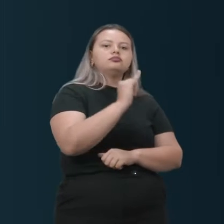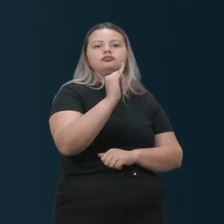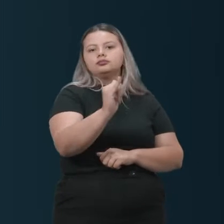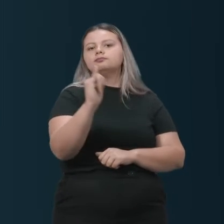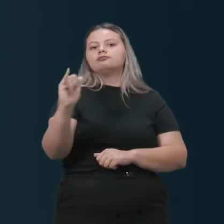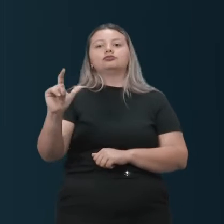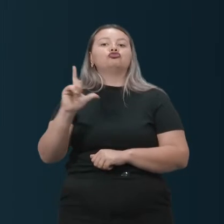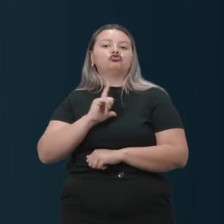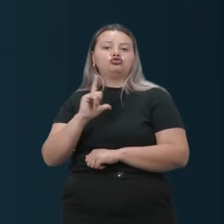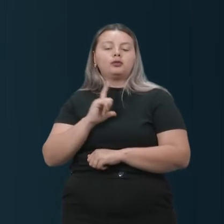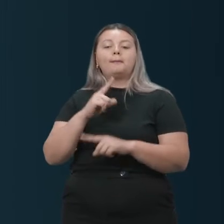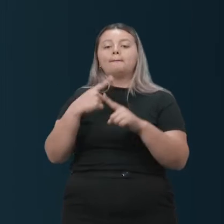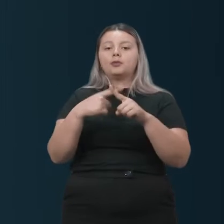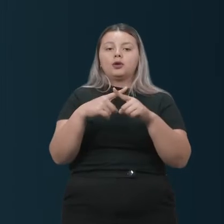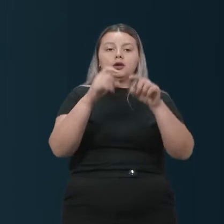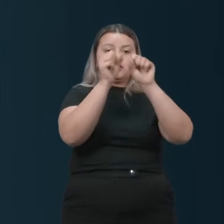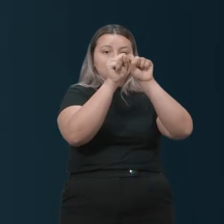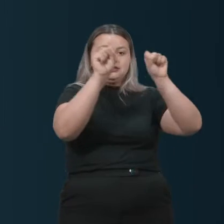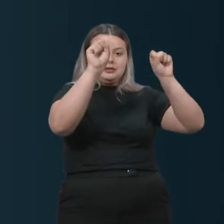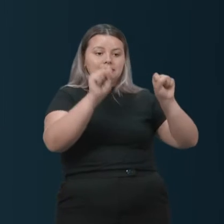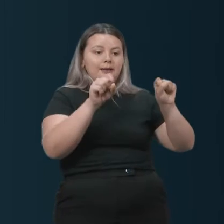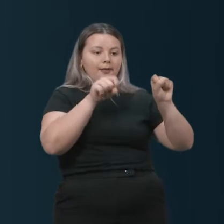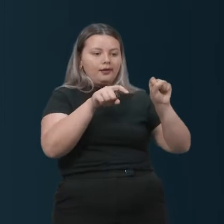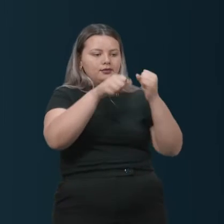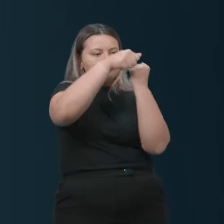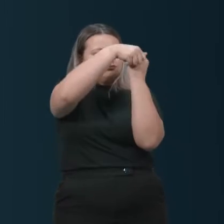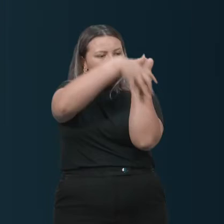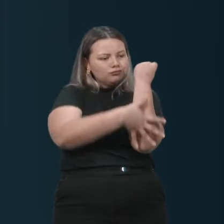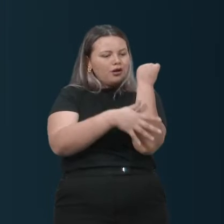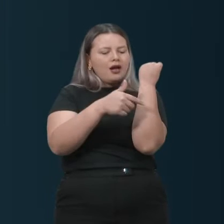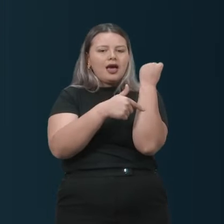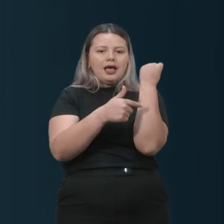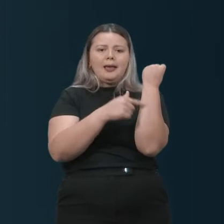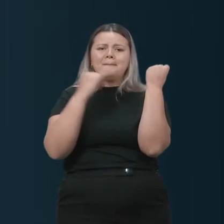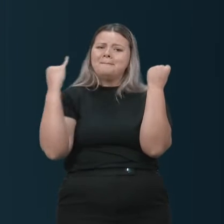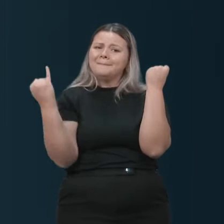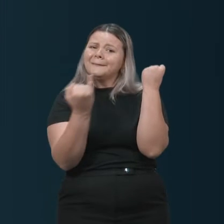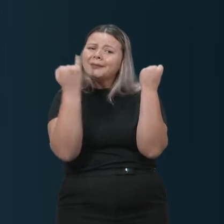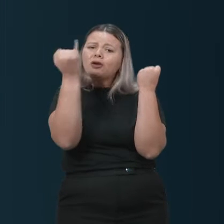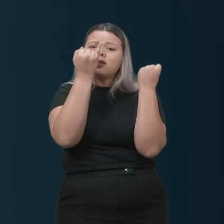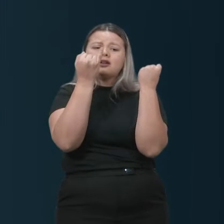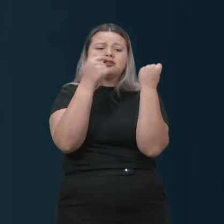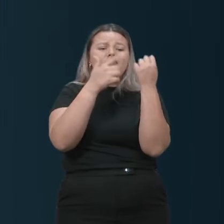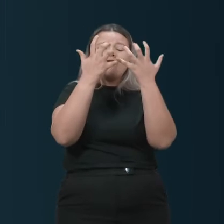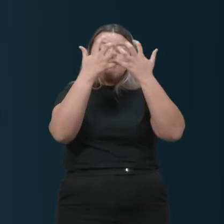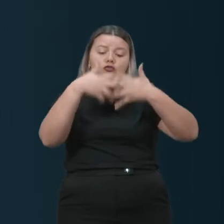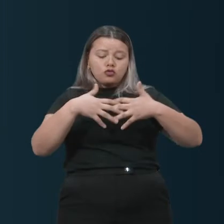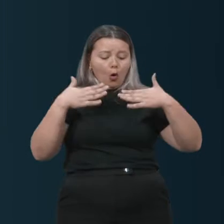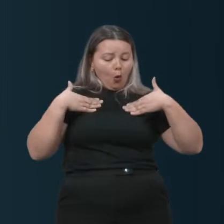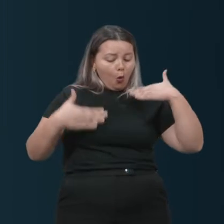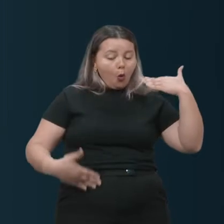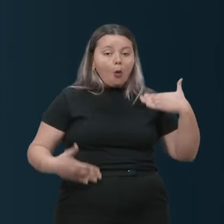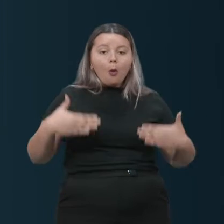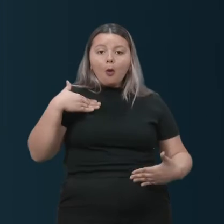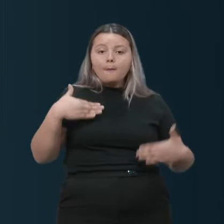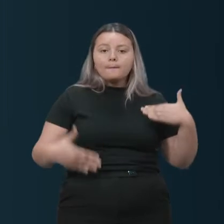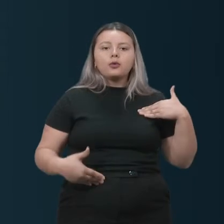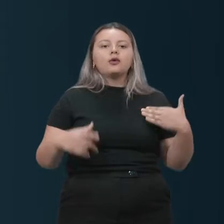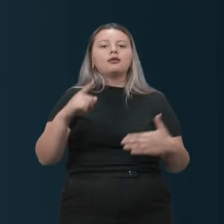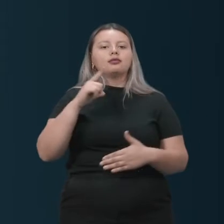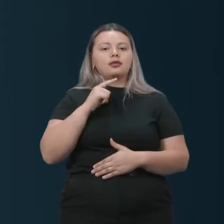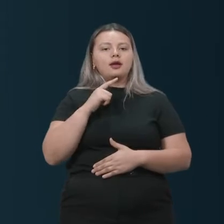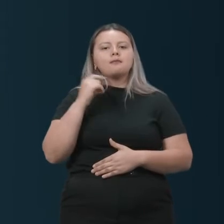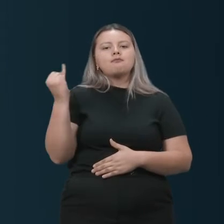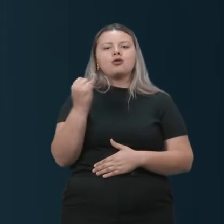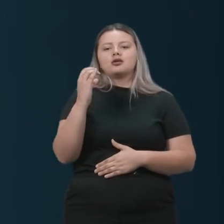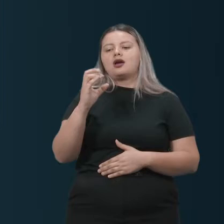lá. Já que o sistema nervoso é um sistema tão importante, tão nobre para o funcionamento do corpo, é